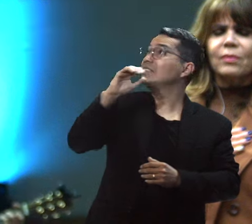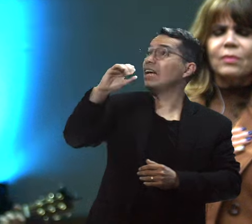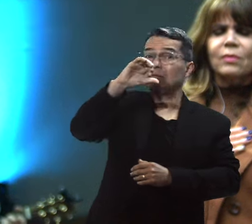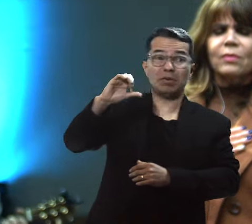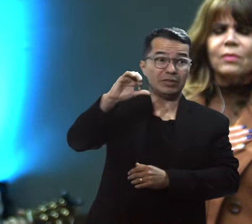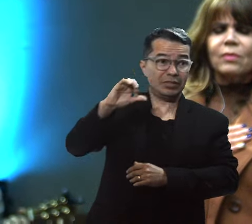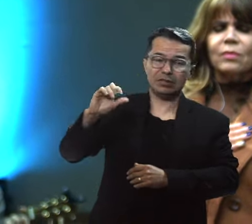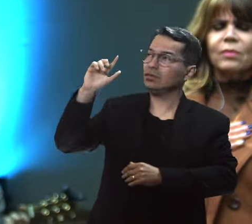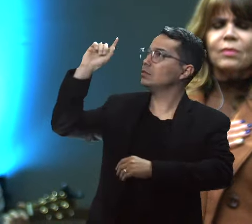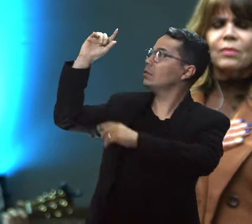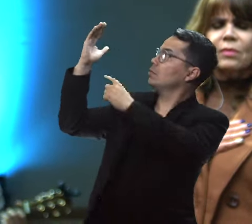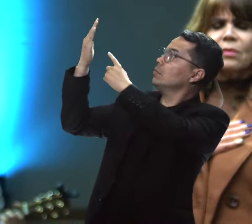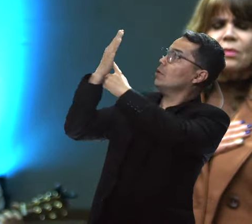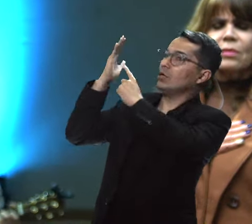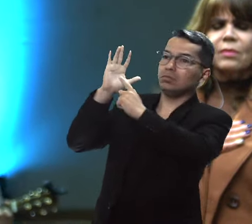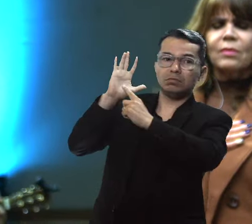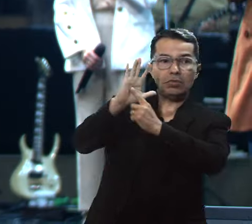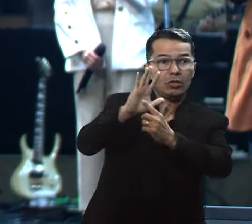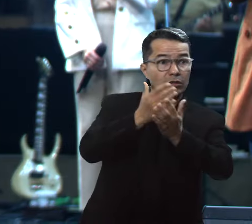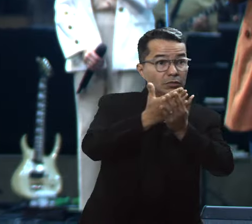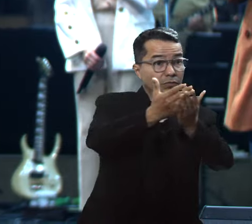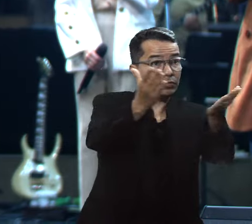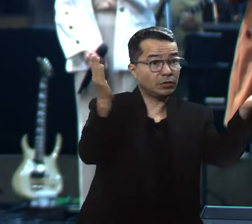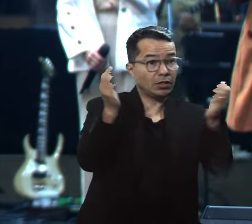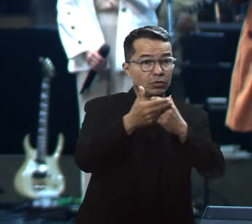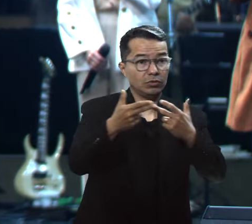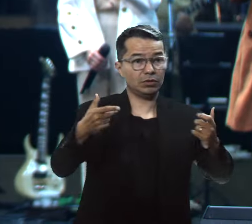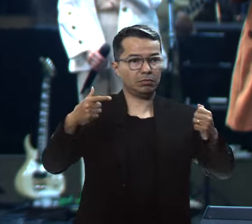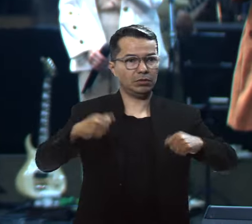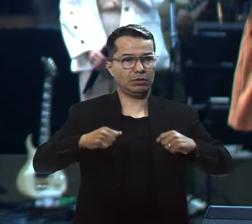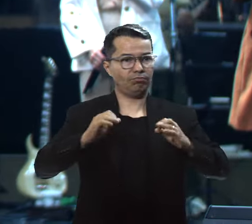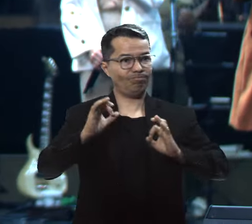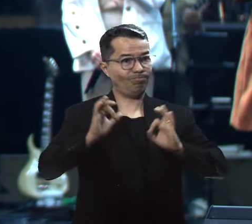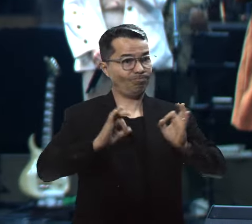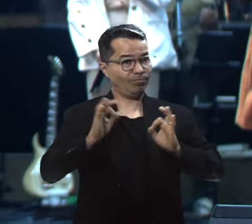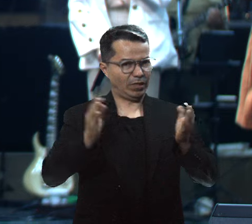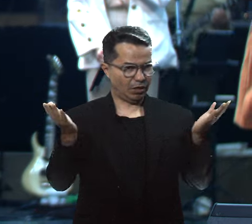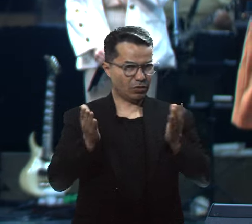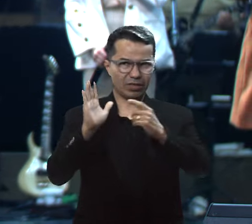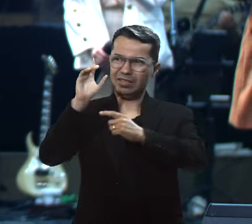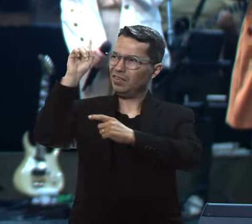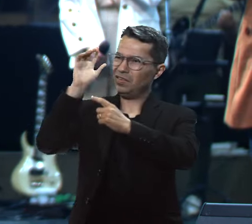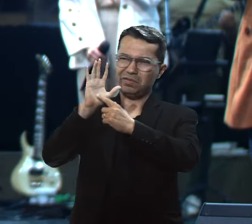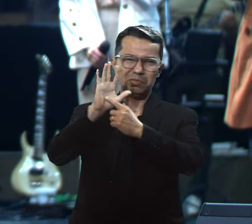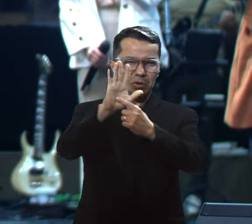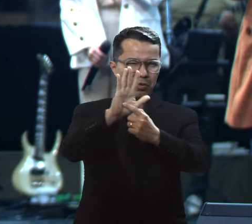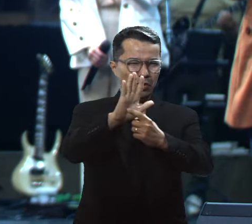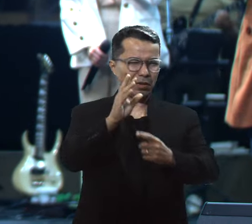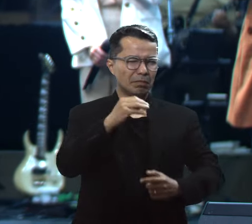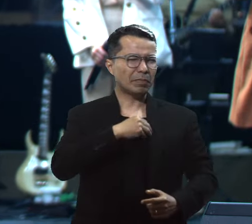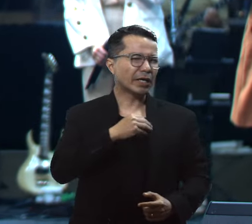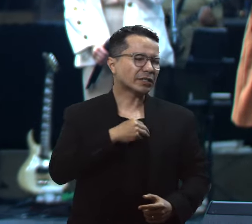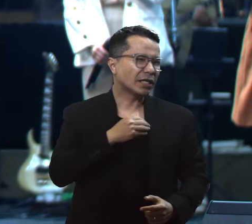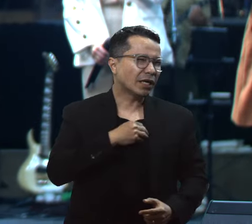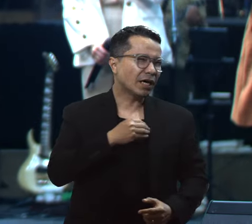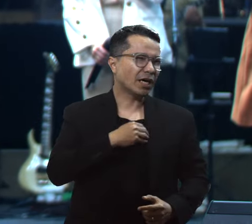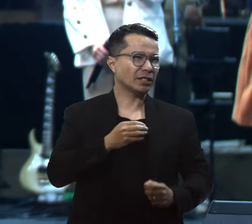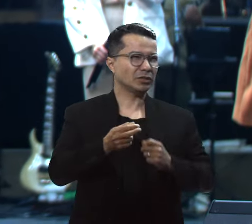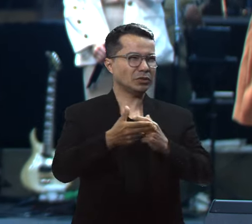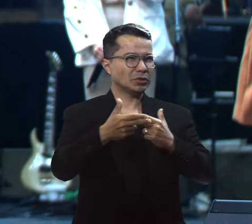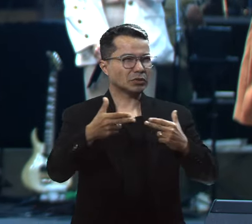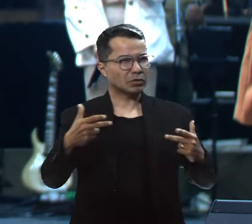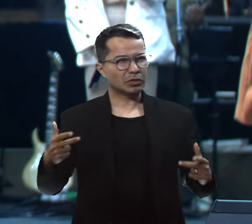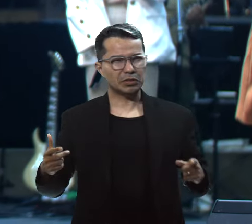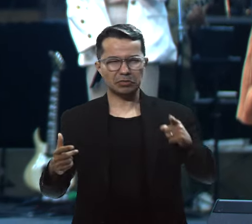Deus vai mostrar coisas para você arrumar aqui. Está vendo? Ele está mostrando pecados, situações que você está